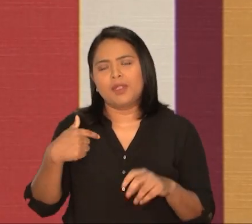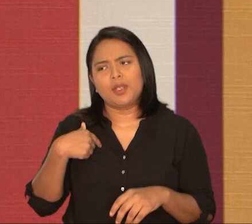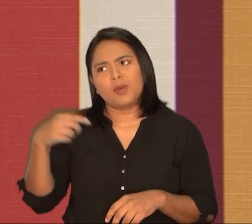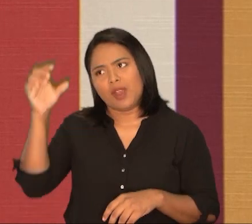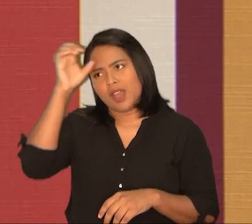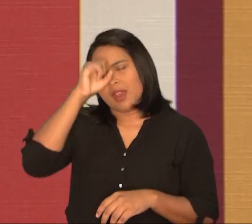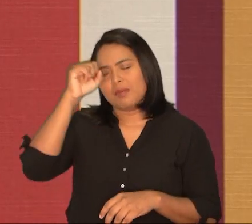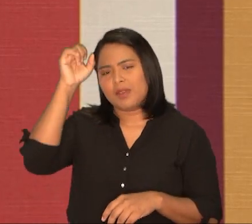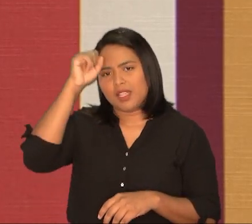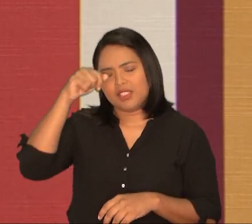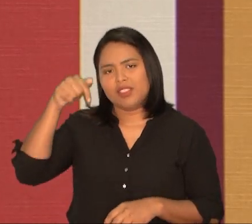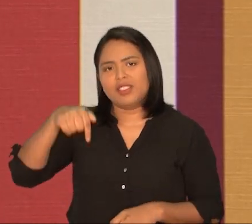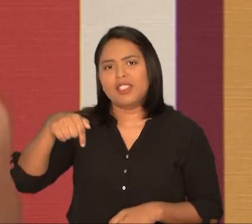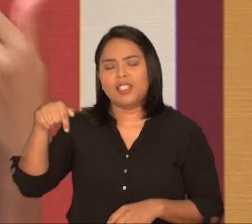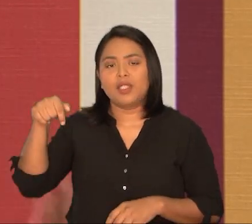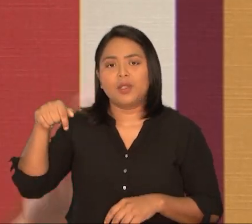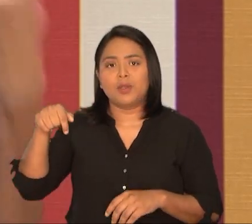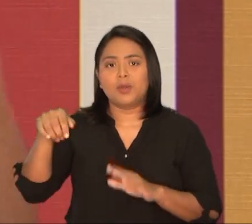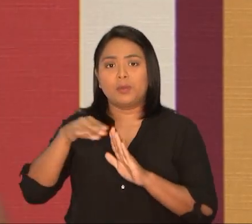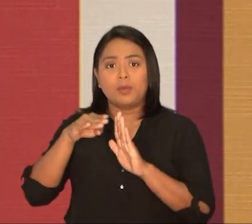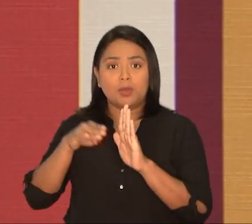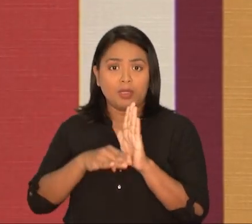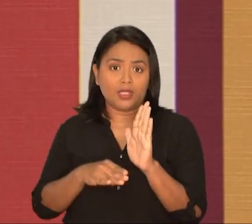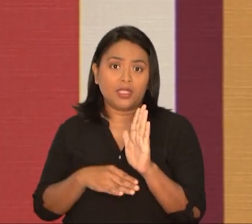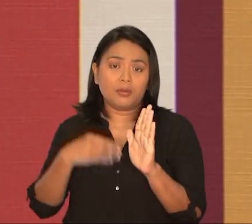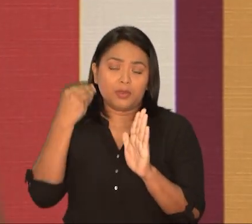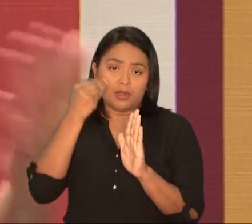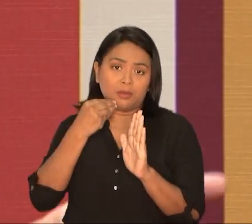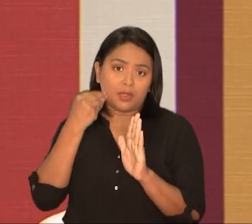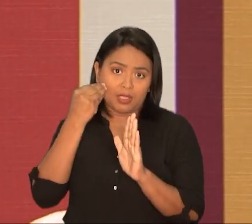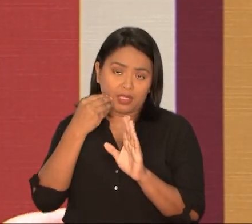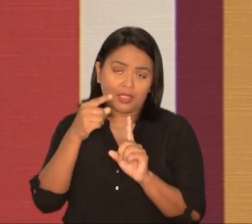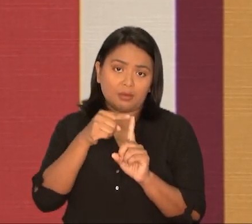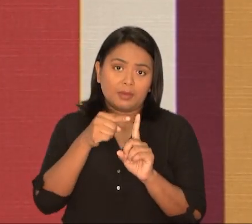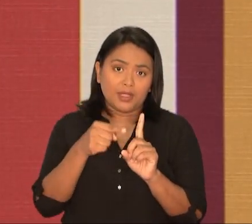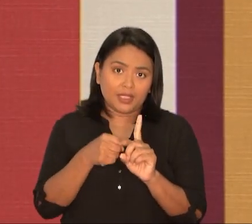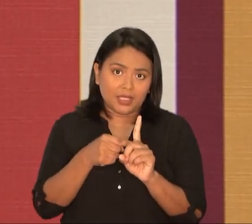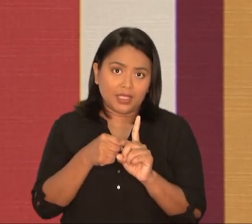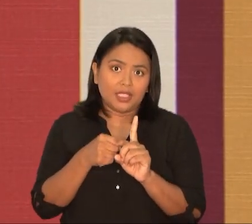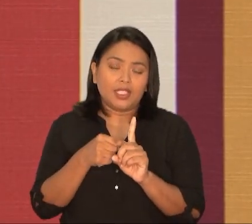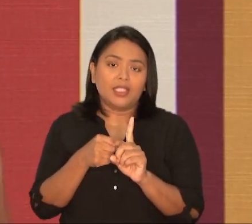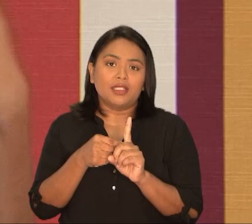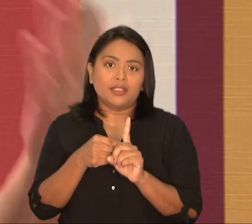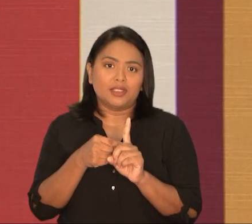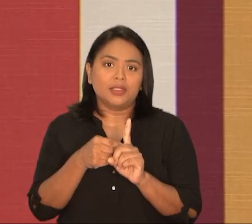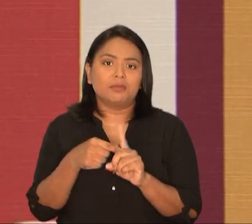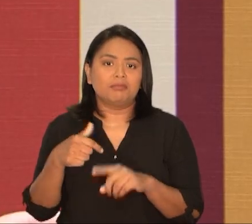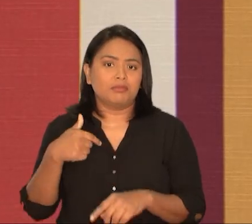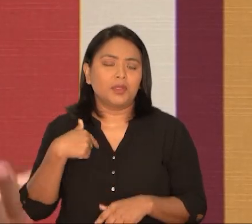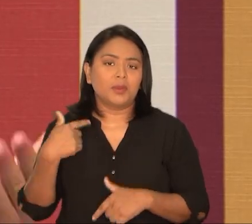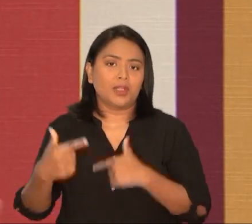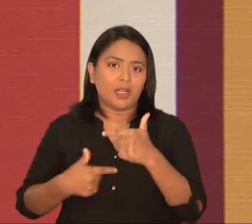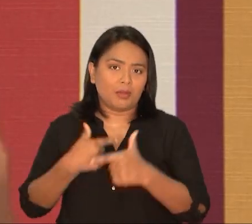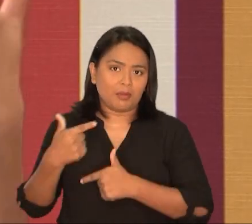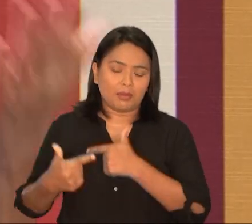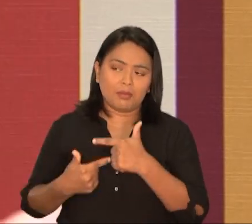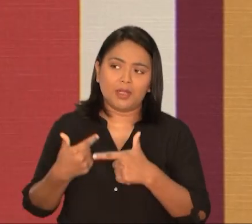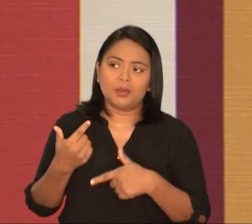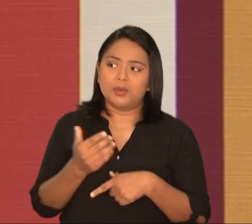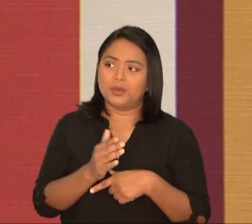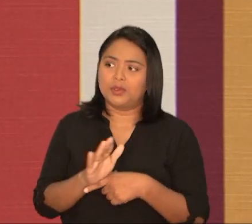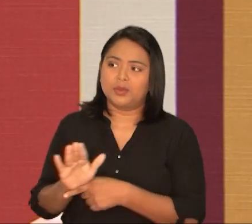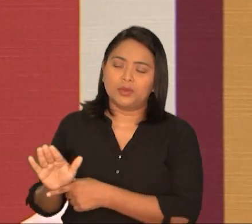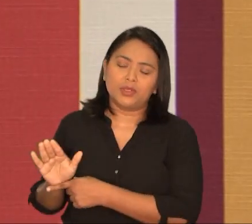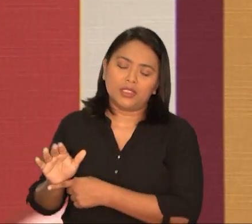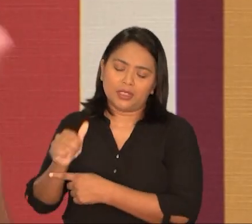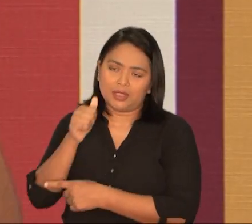hoje também no programa, da minha experiência na maternidade, do meu ofício, né, que lida com essas mães e como eu aprendo